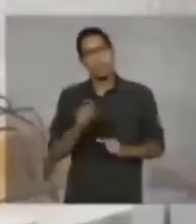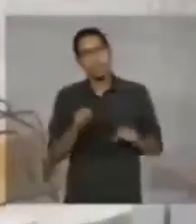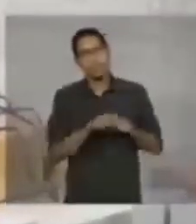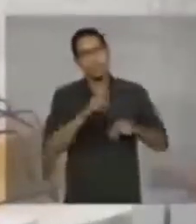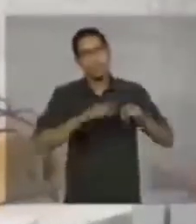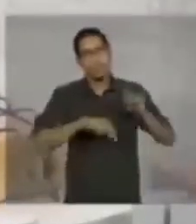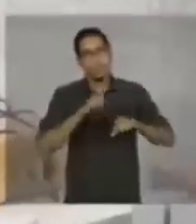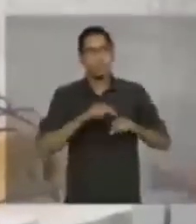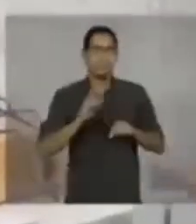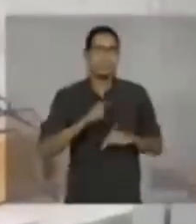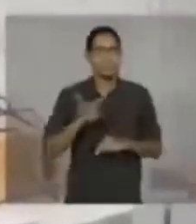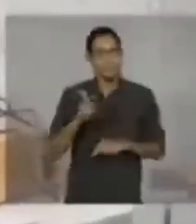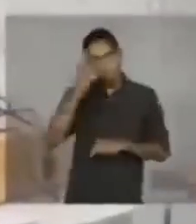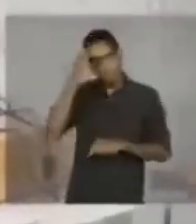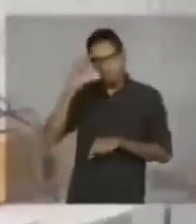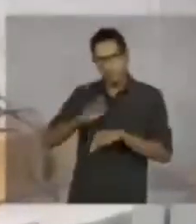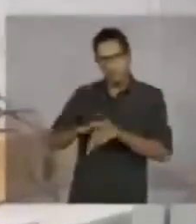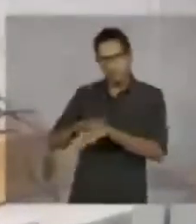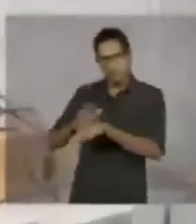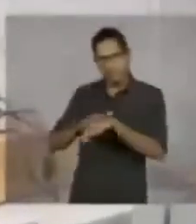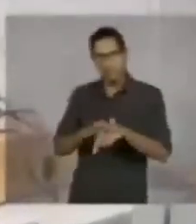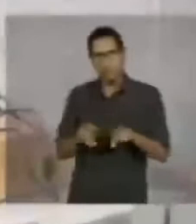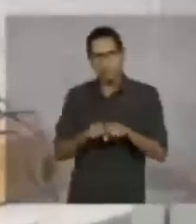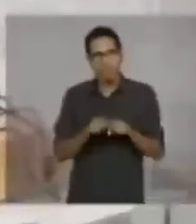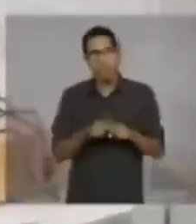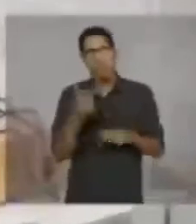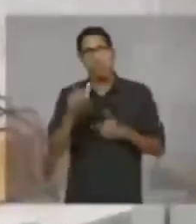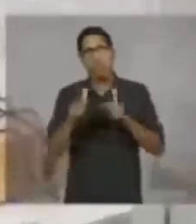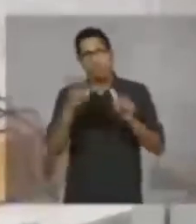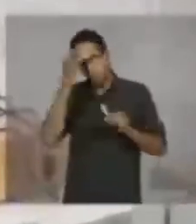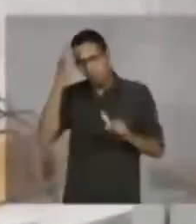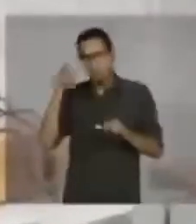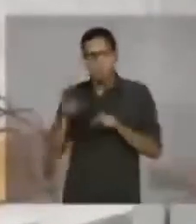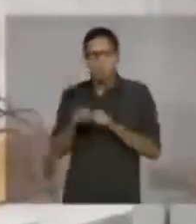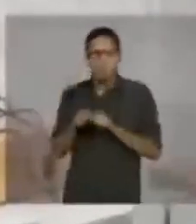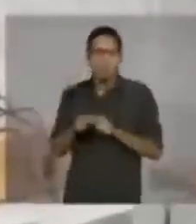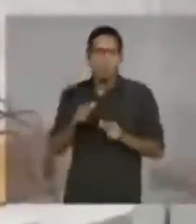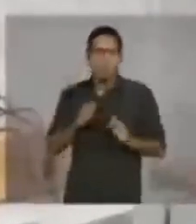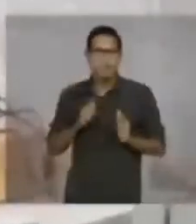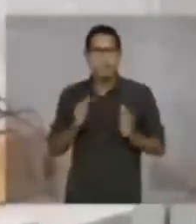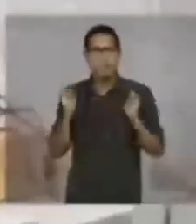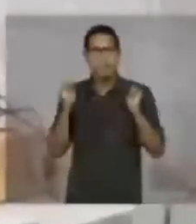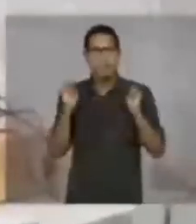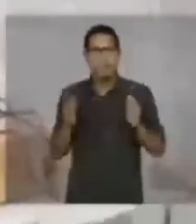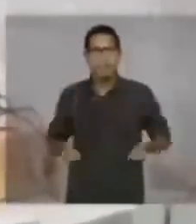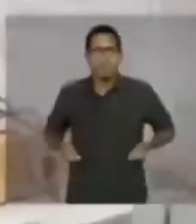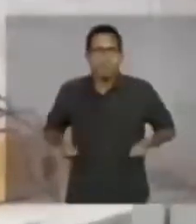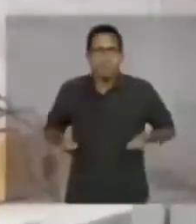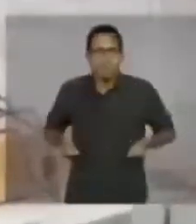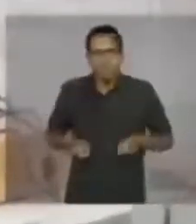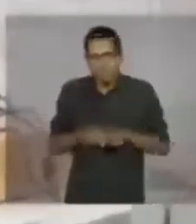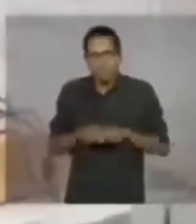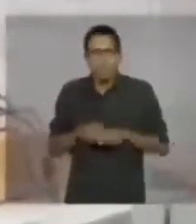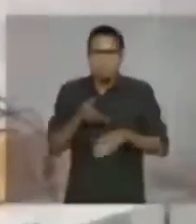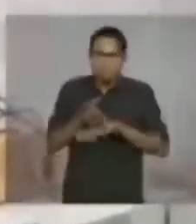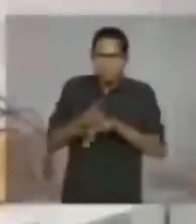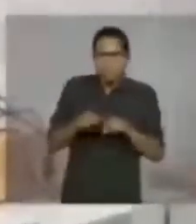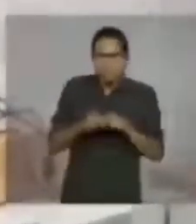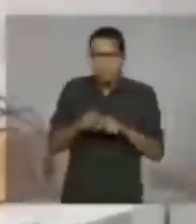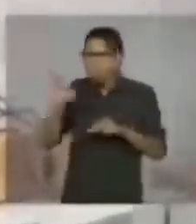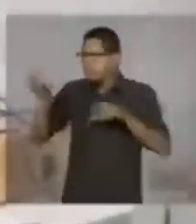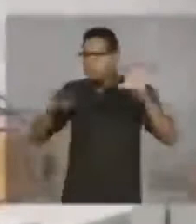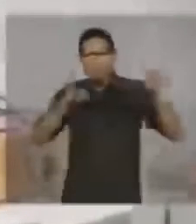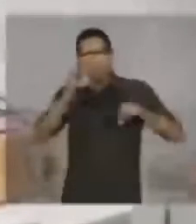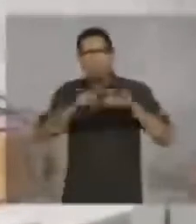material foi coletado antes do caminhão passar pelos muitos coletores informais, que passam lá com a sua Kombi, com o seu Chevette, caindo aos pedaços,